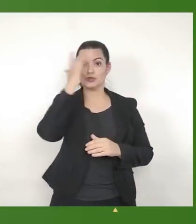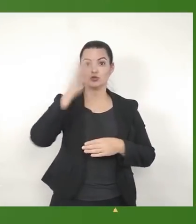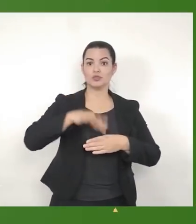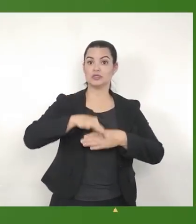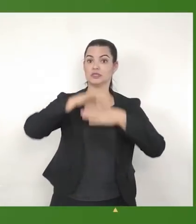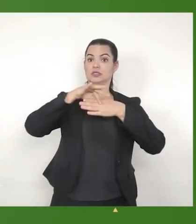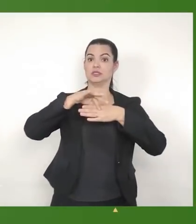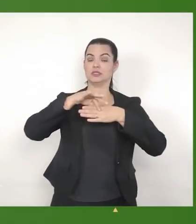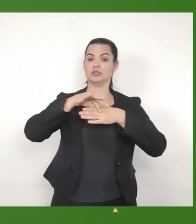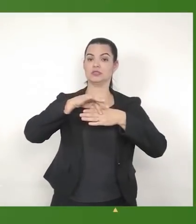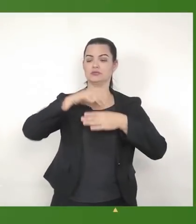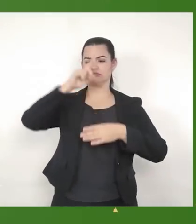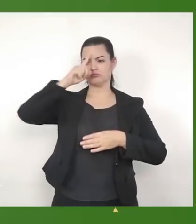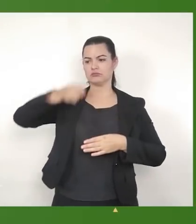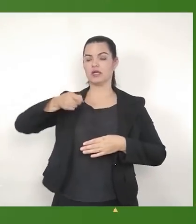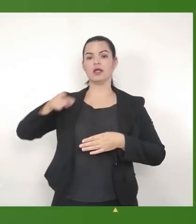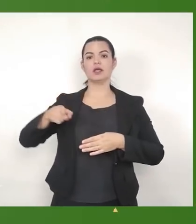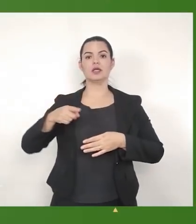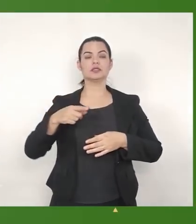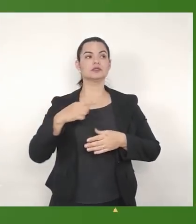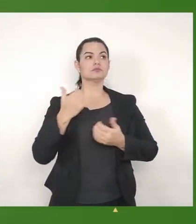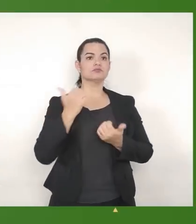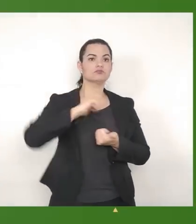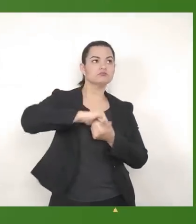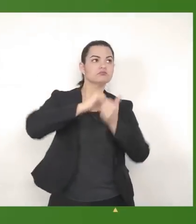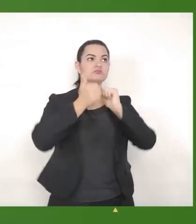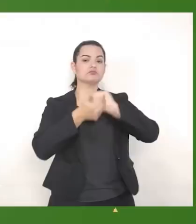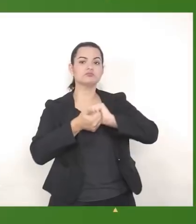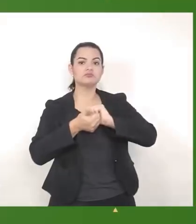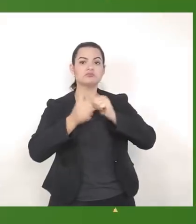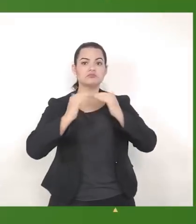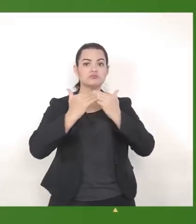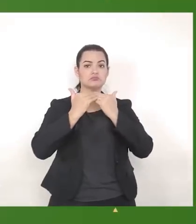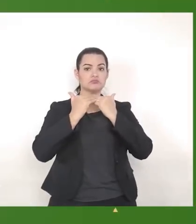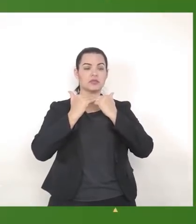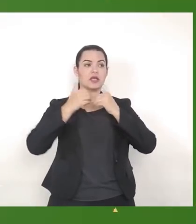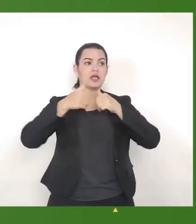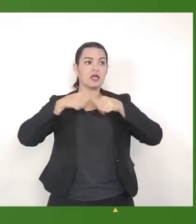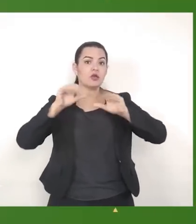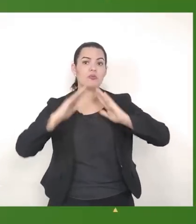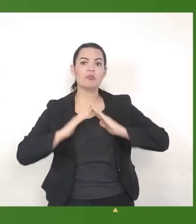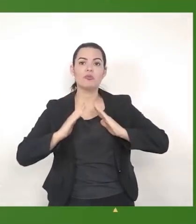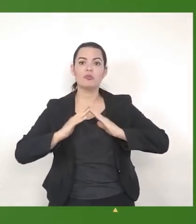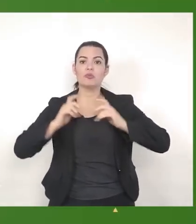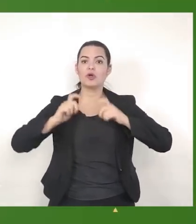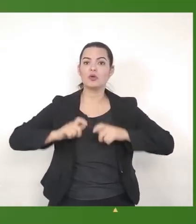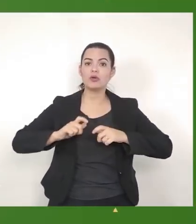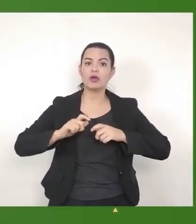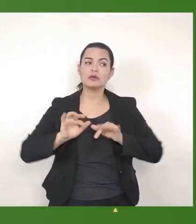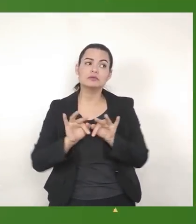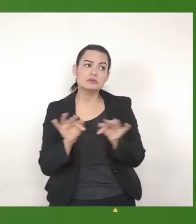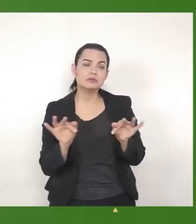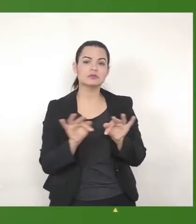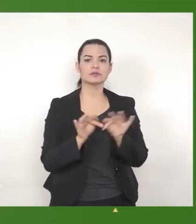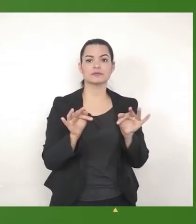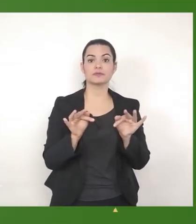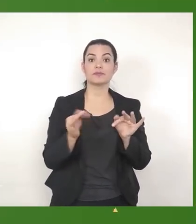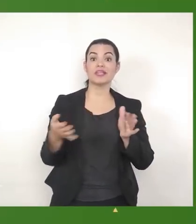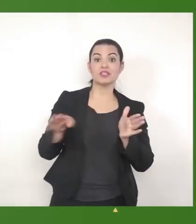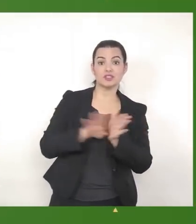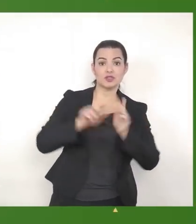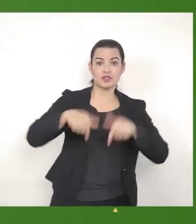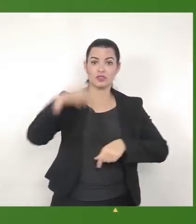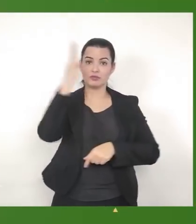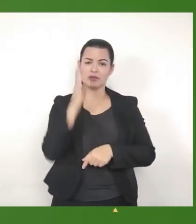se adaptavam aí às mais diversas condições. Aqui, em terras brasileiras, eles chegaram